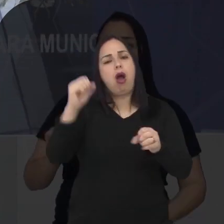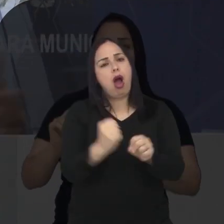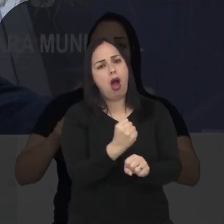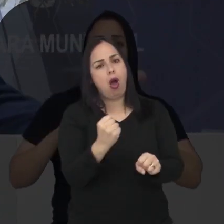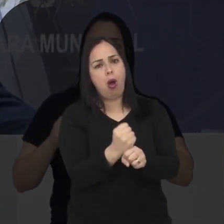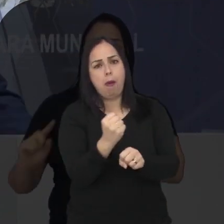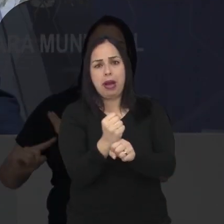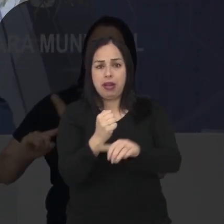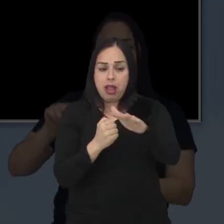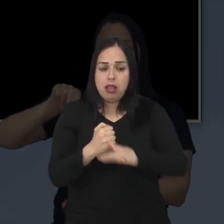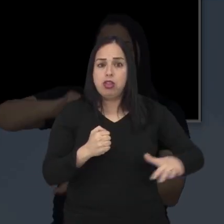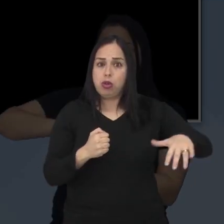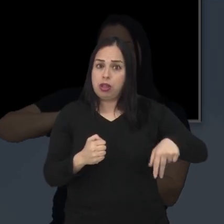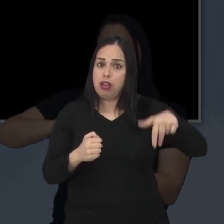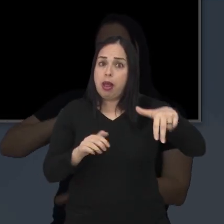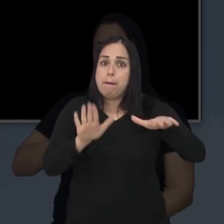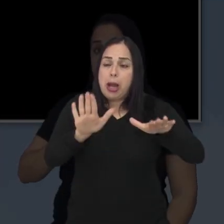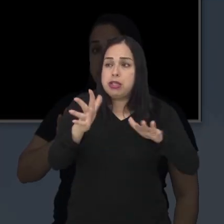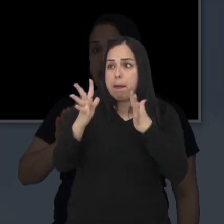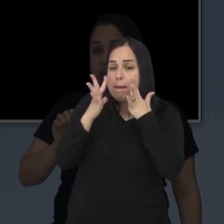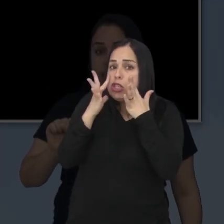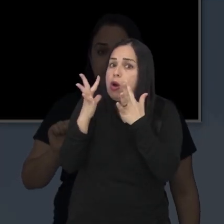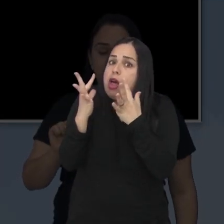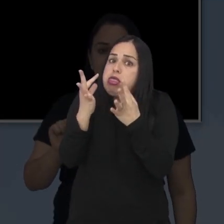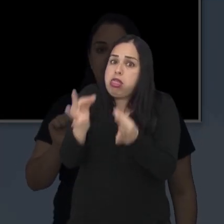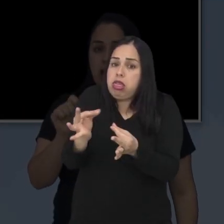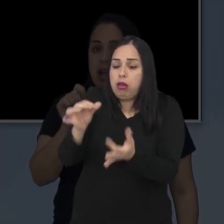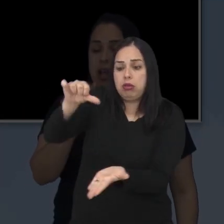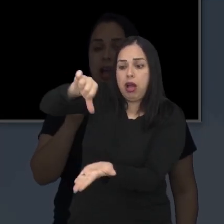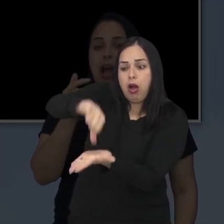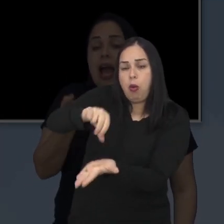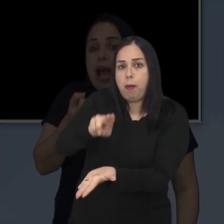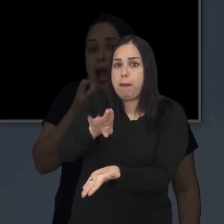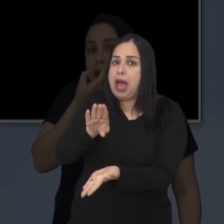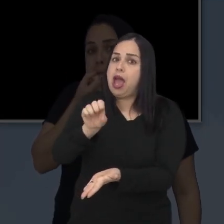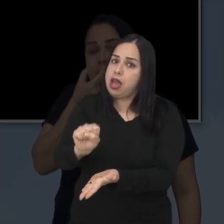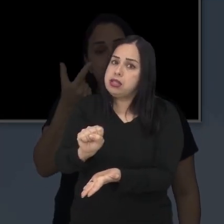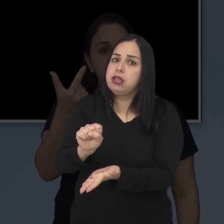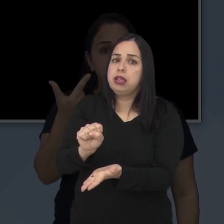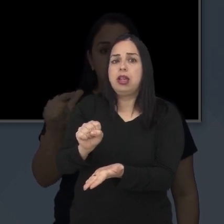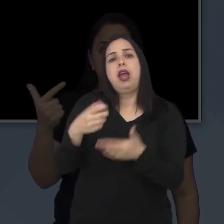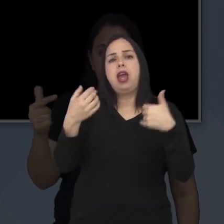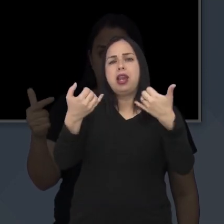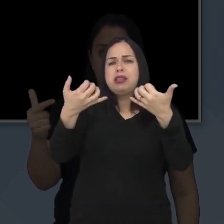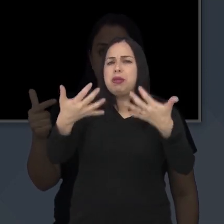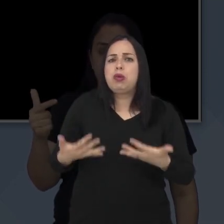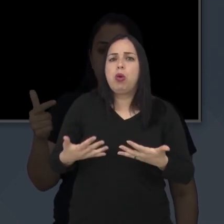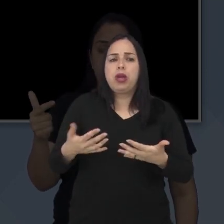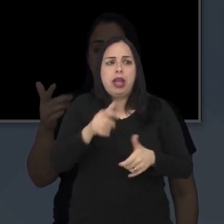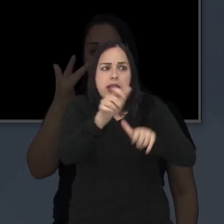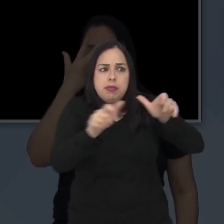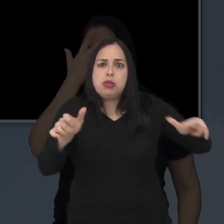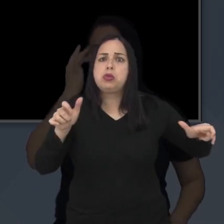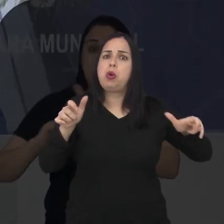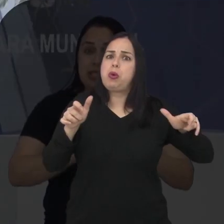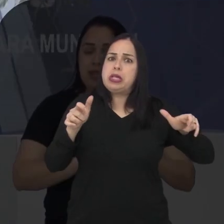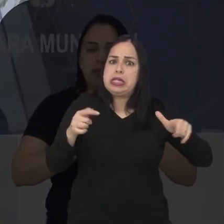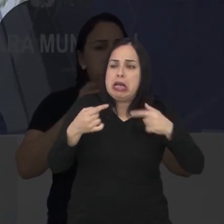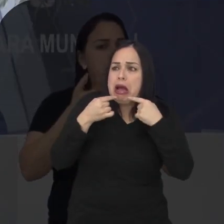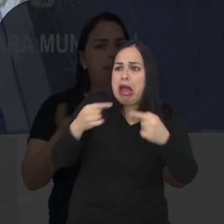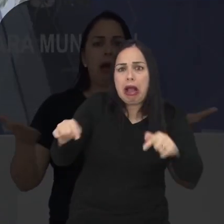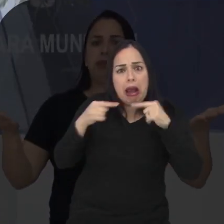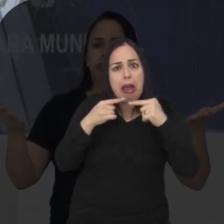na Zona Norte, mas cobrou mais atenção às unidades de saúde da região. O parlamentar exibiu depoimentos de moradores